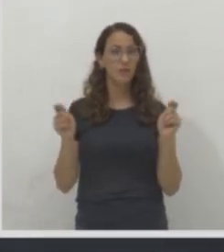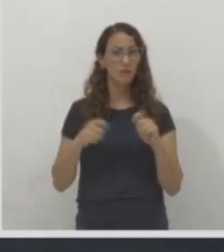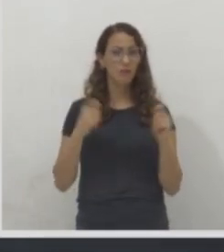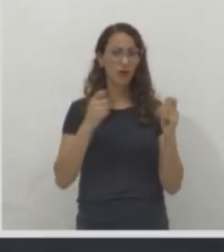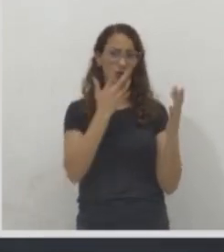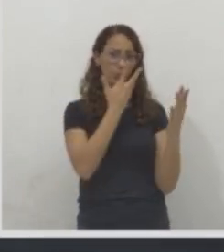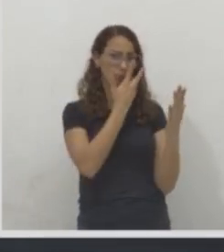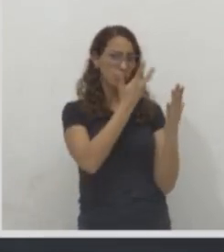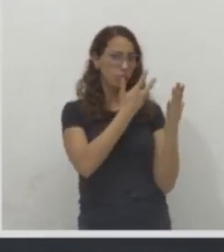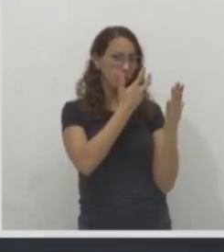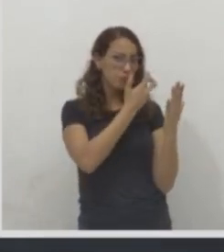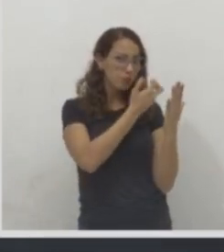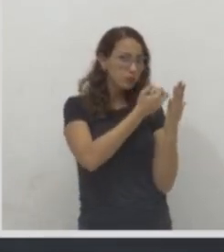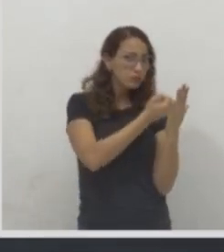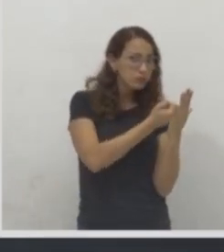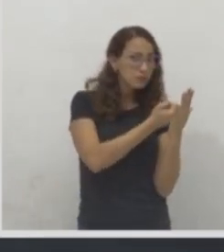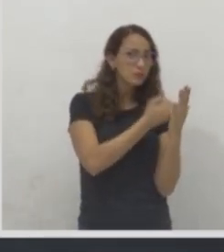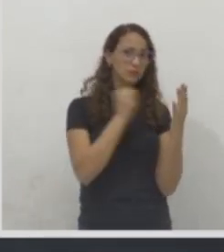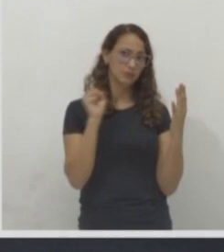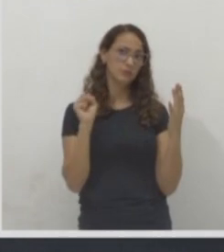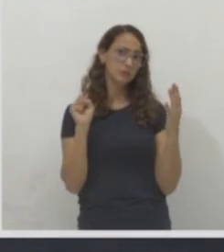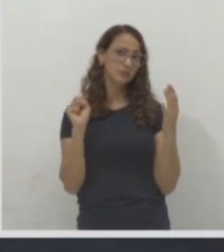o interesse do leitor.